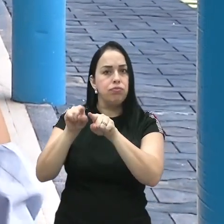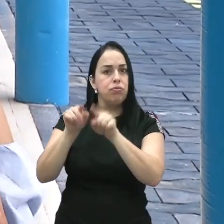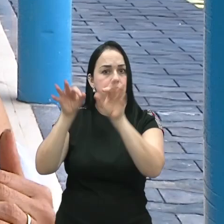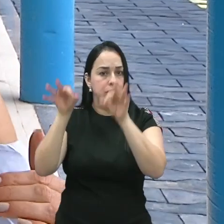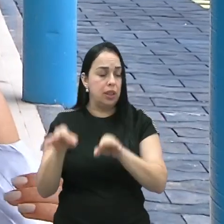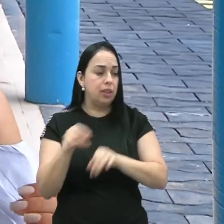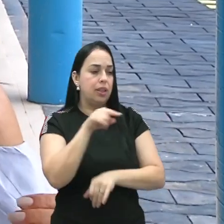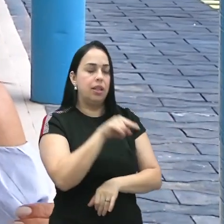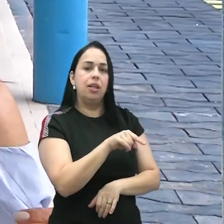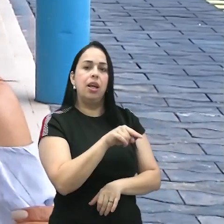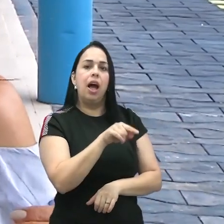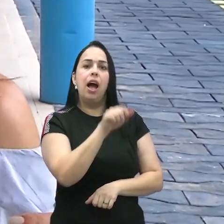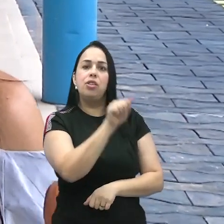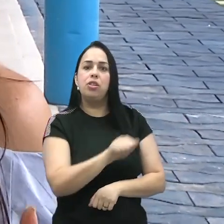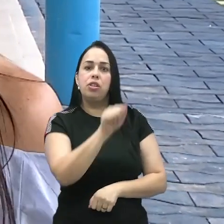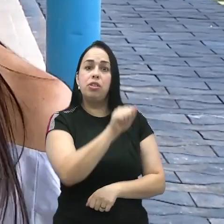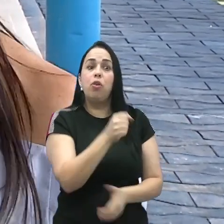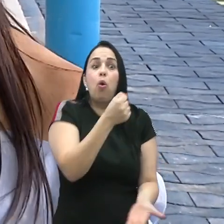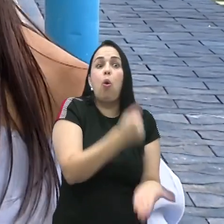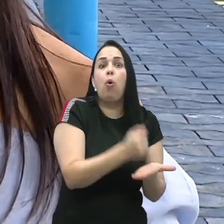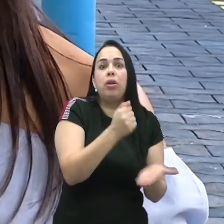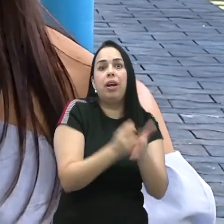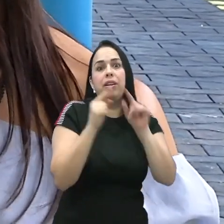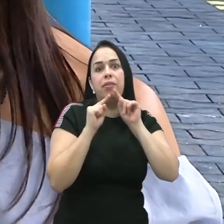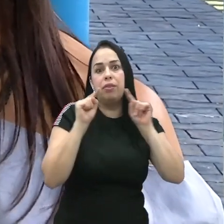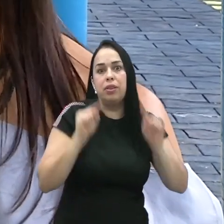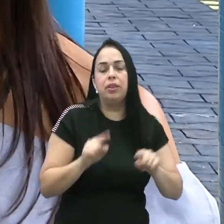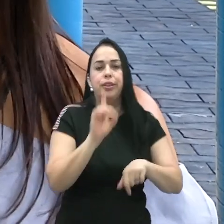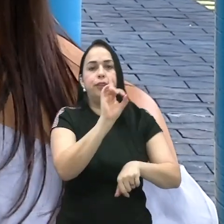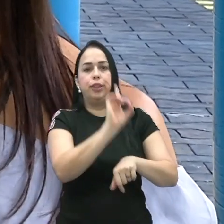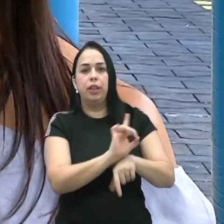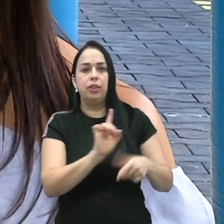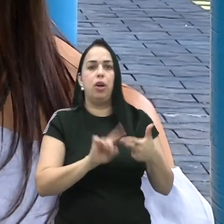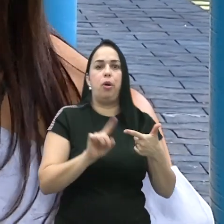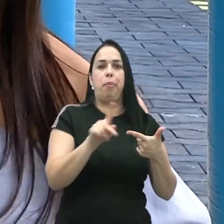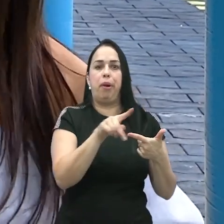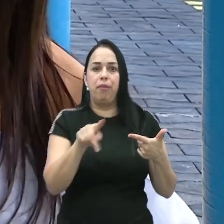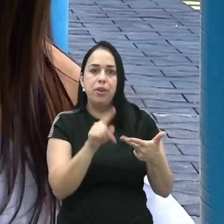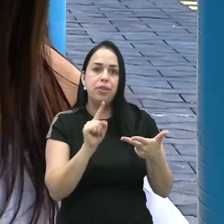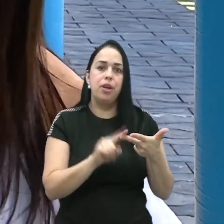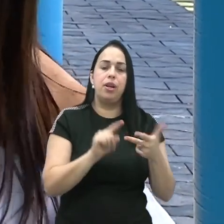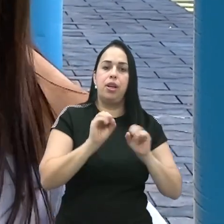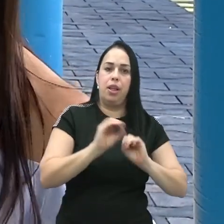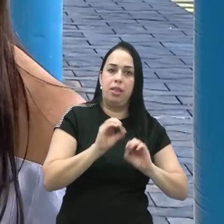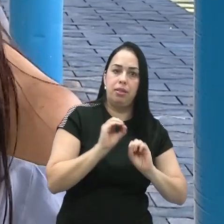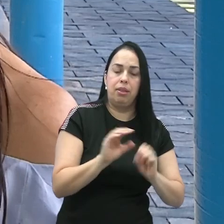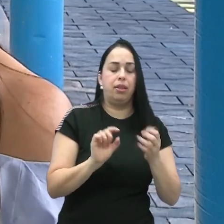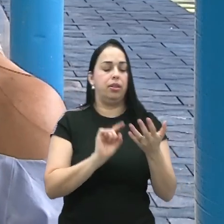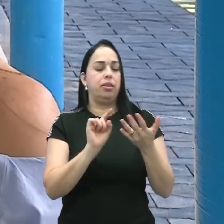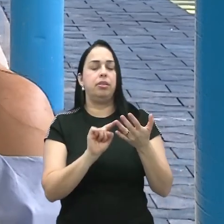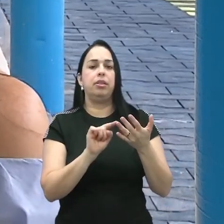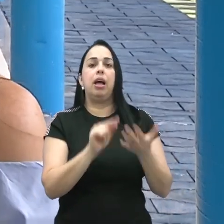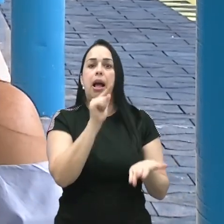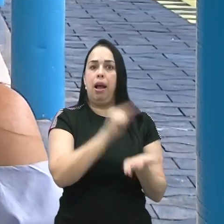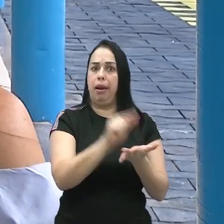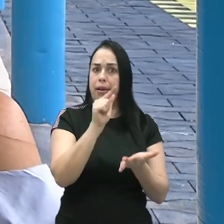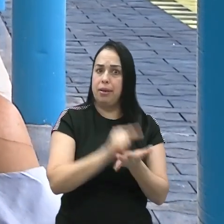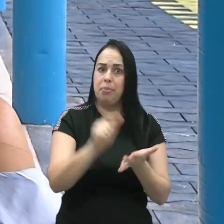para fazer todo um alinhamento de rede, e a OSC, a contratação de funcionários, diretor,